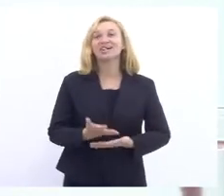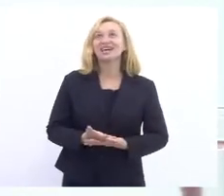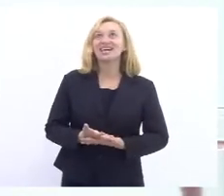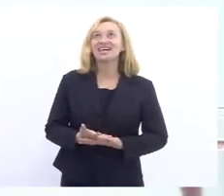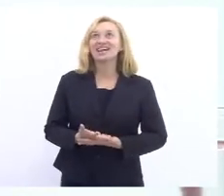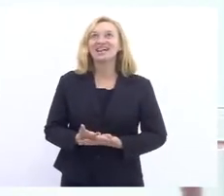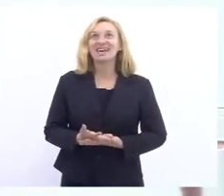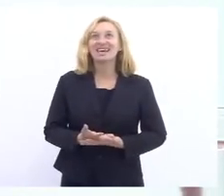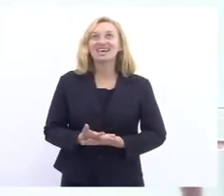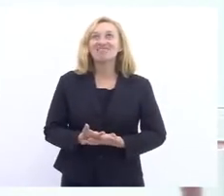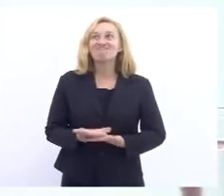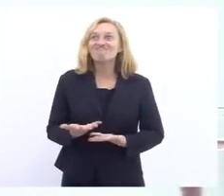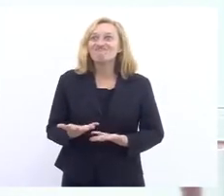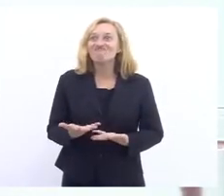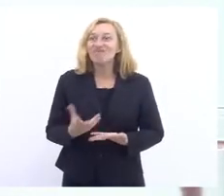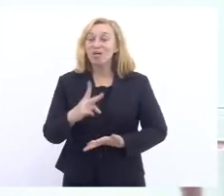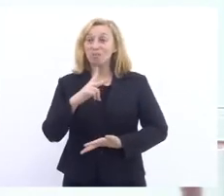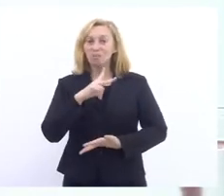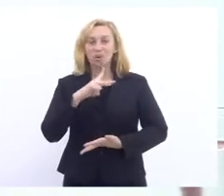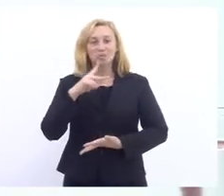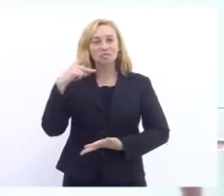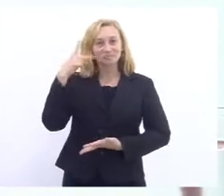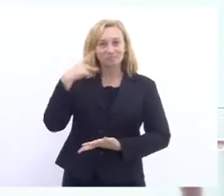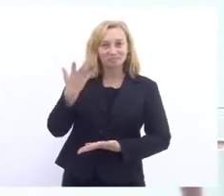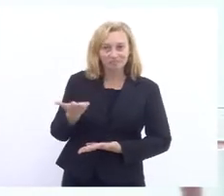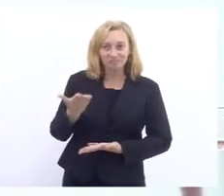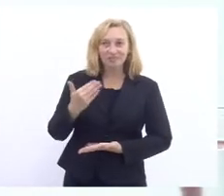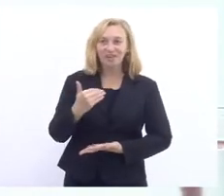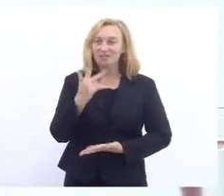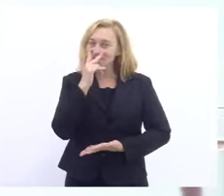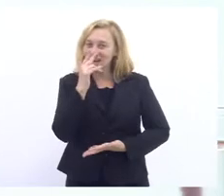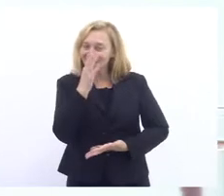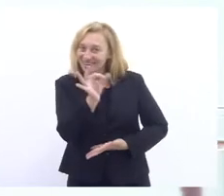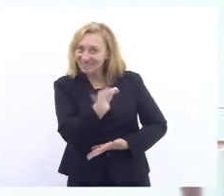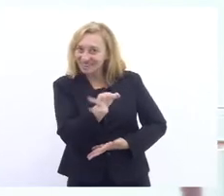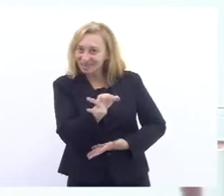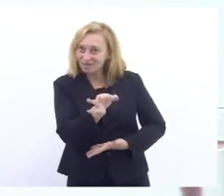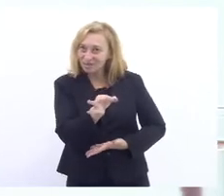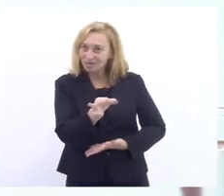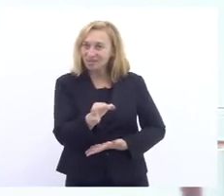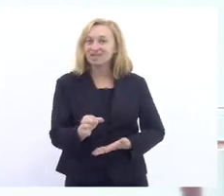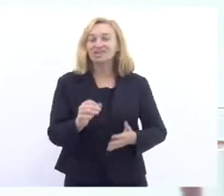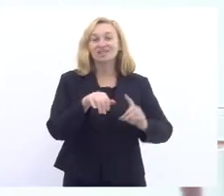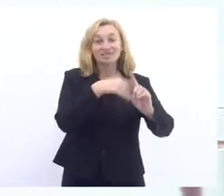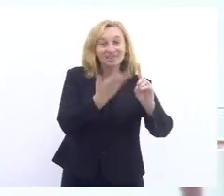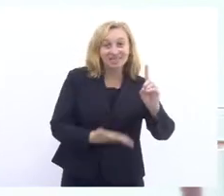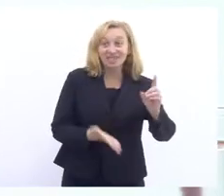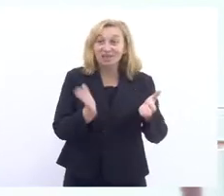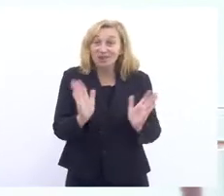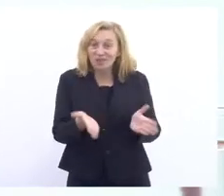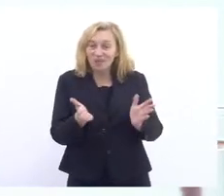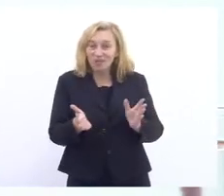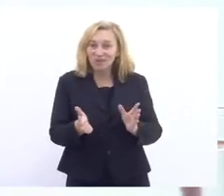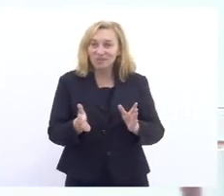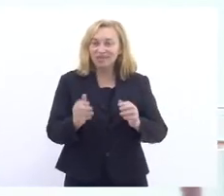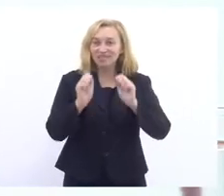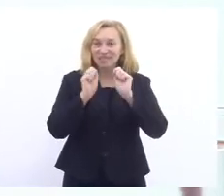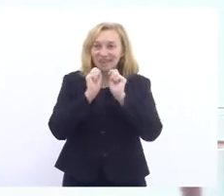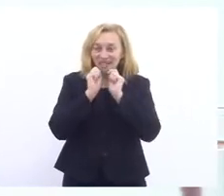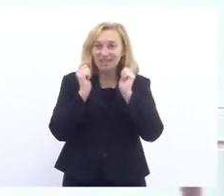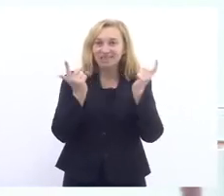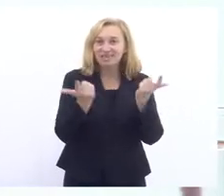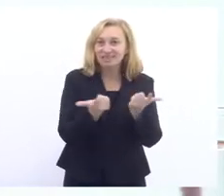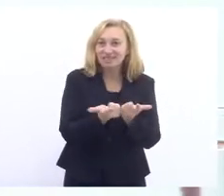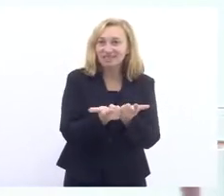elas dignificam o próprio Parlamento né e parece exatamente o caso dessa solenidade em que a Assembleia Legislativa